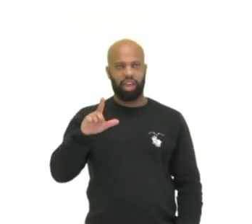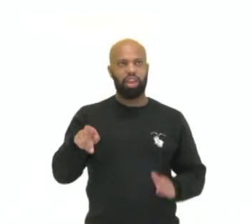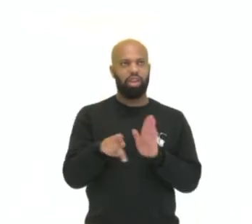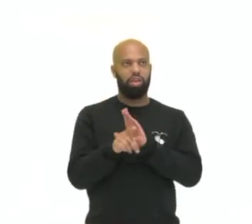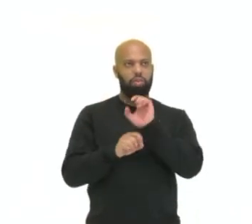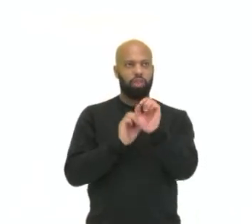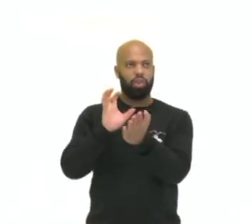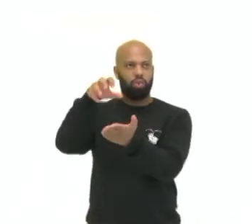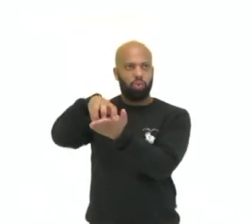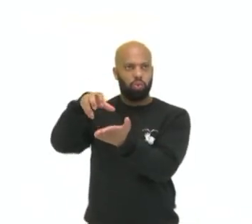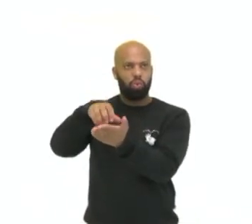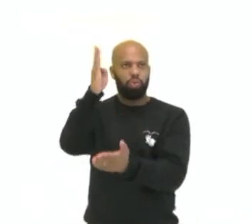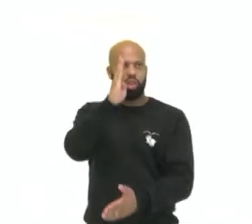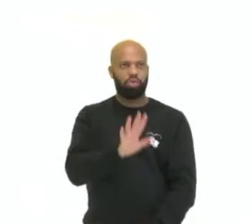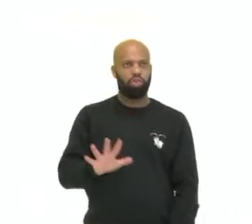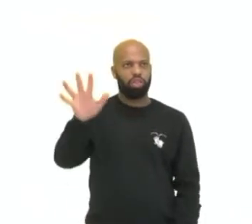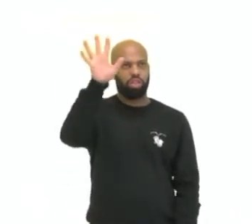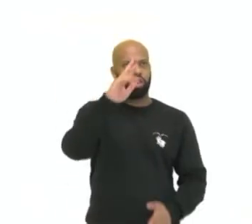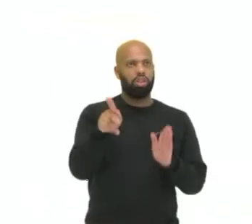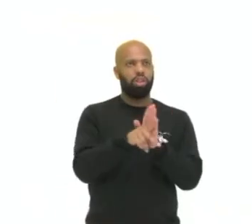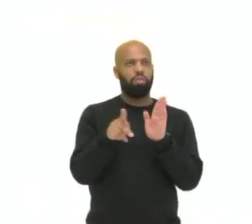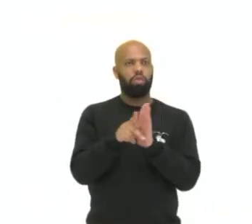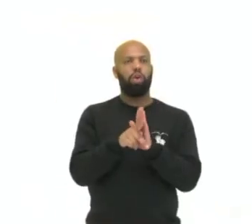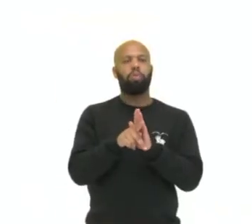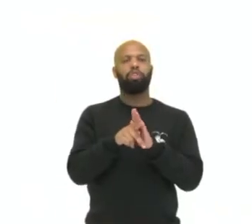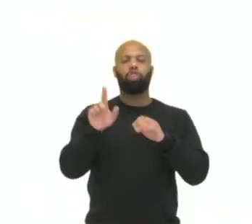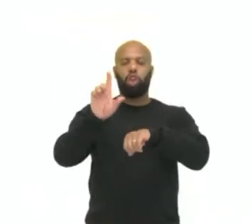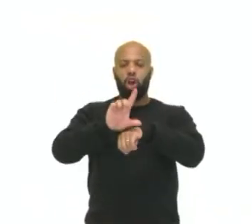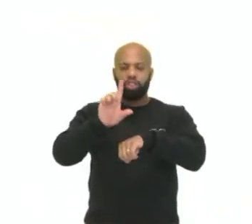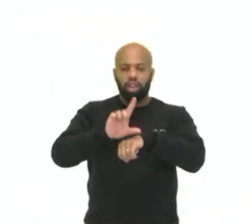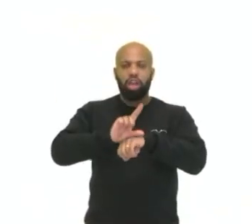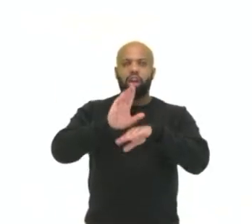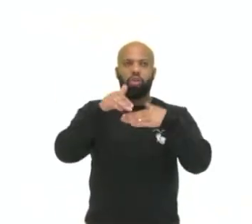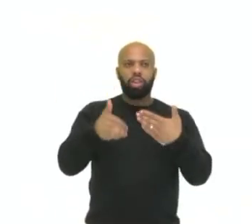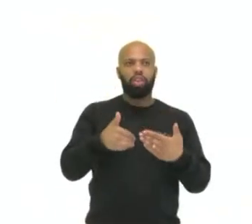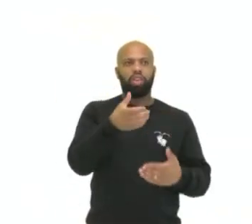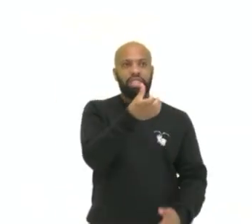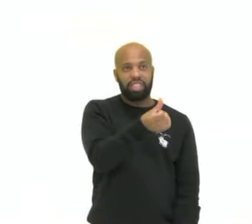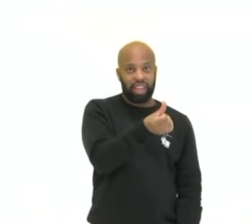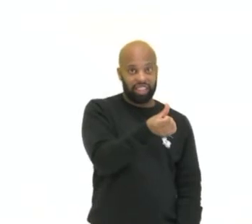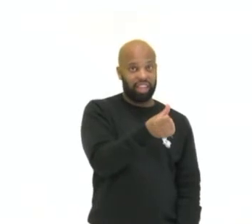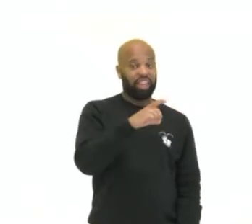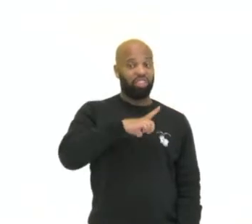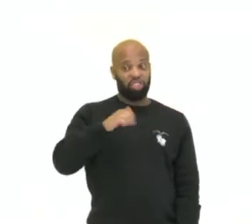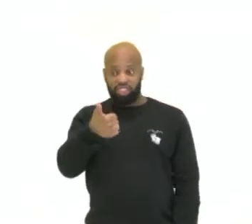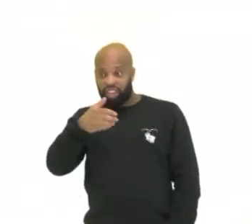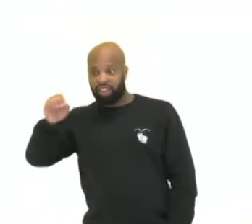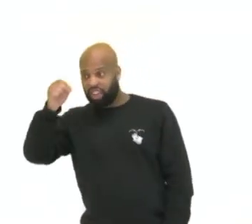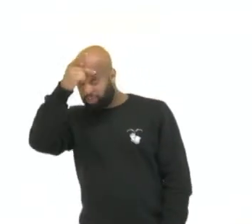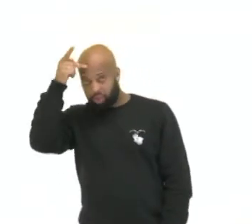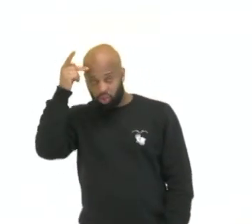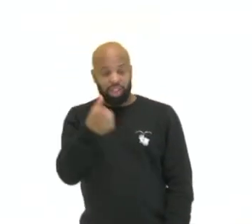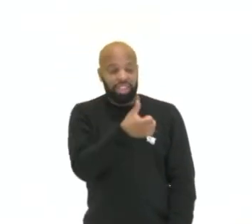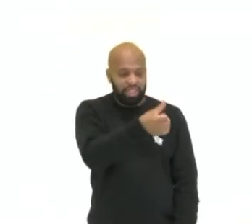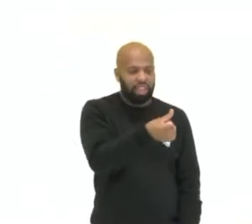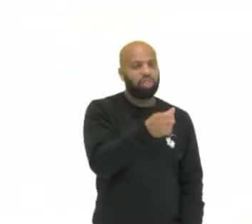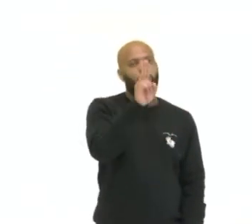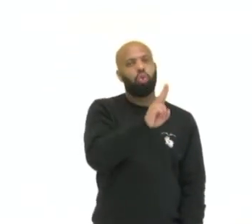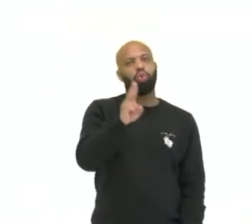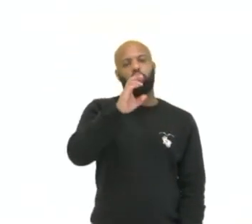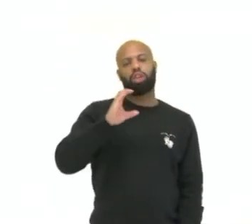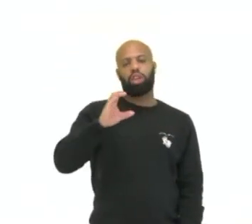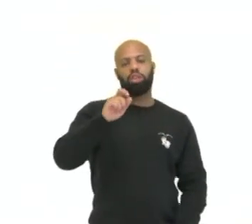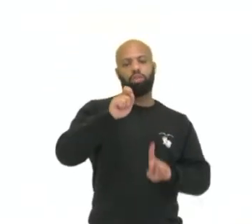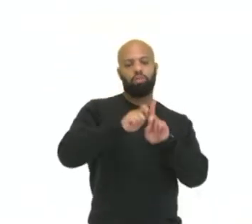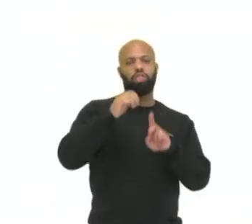Dirigentes Lojistas, mostrou que 6 em cada 10 brasileiros fizeram compras por impulso, usando o crédito em